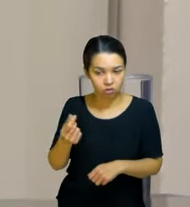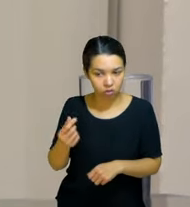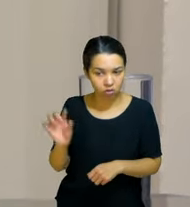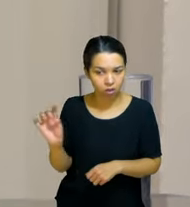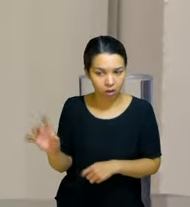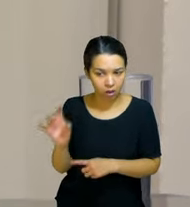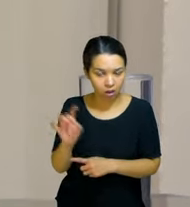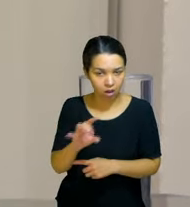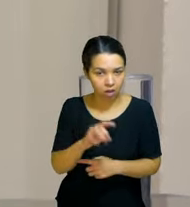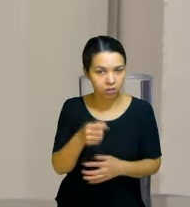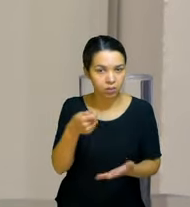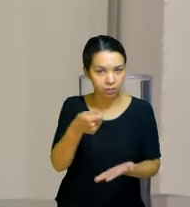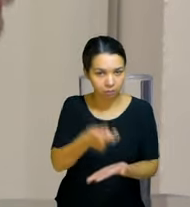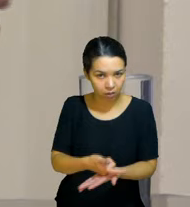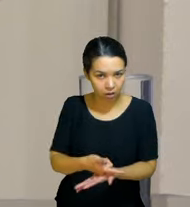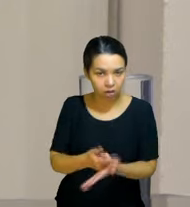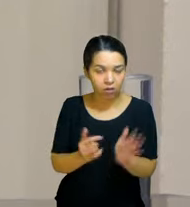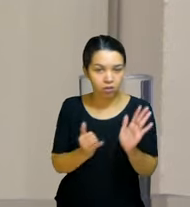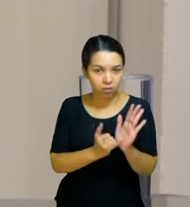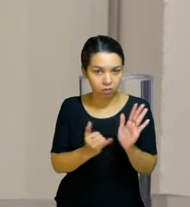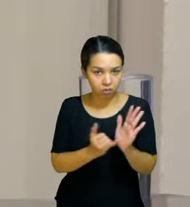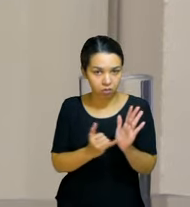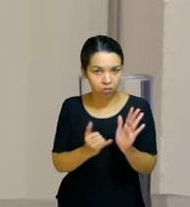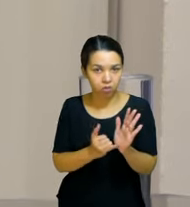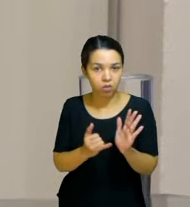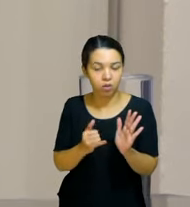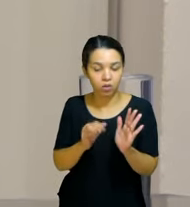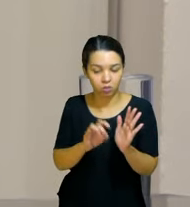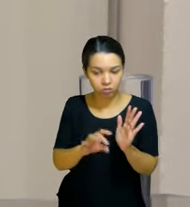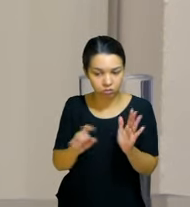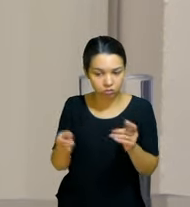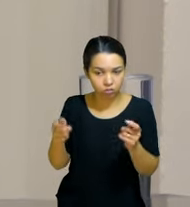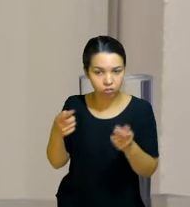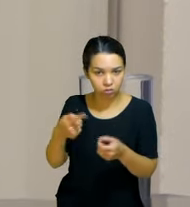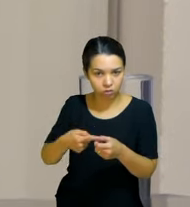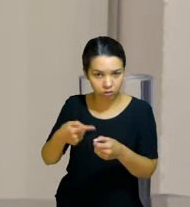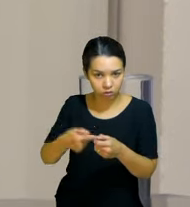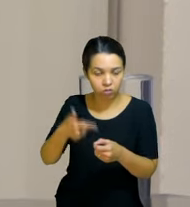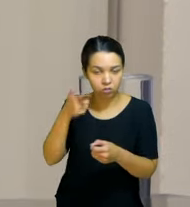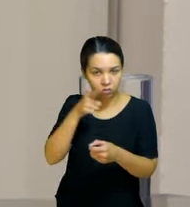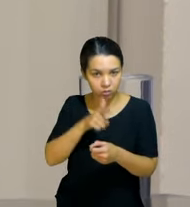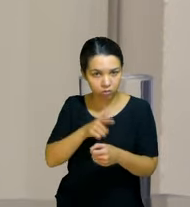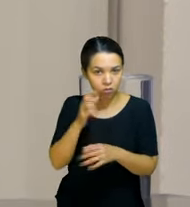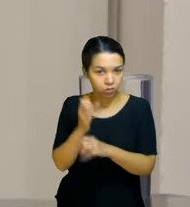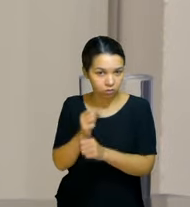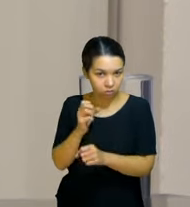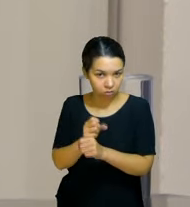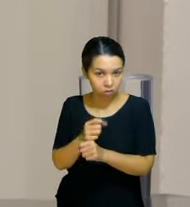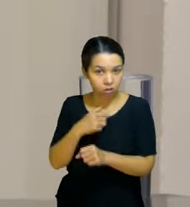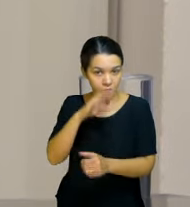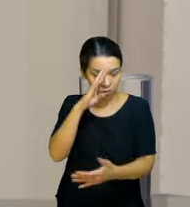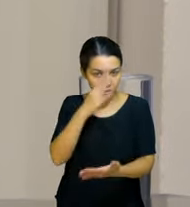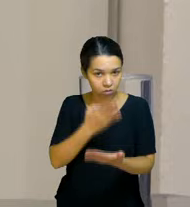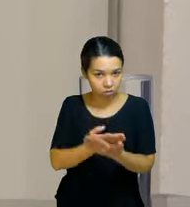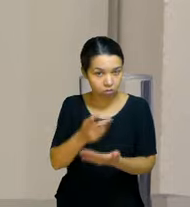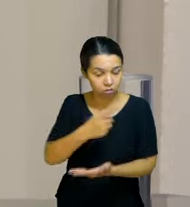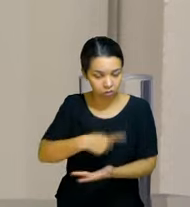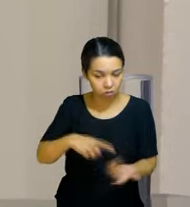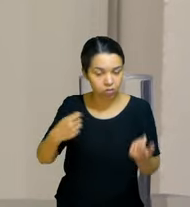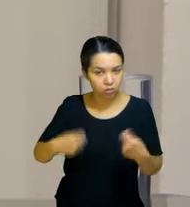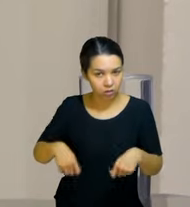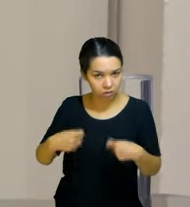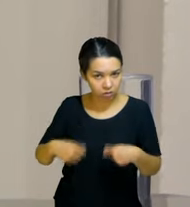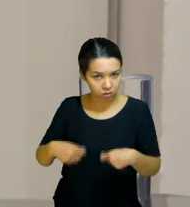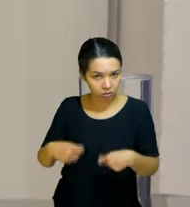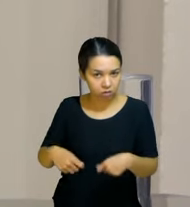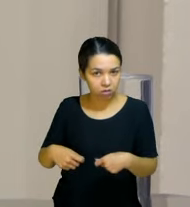de impostos, pudesse chegar até os municípios de maneira transparente e com prestação de contas. Eu acredito que é isso que a gente deve fazer para